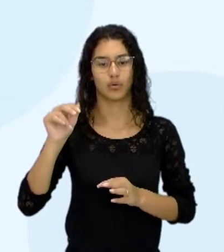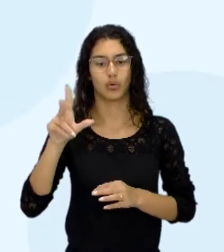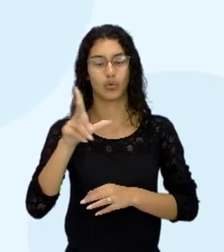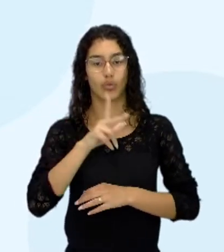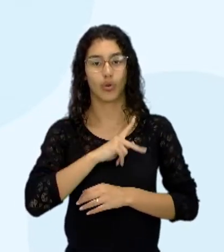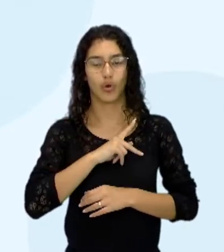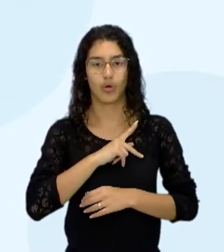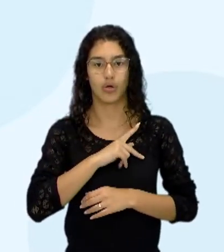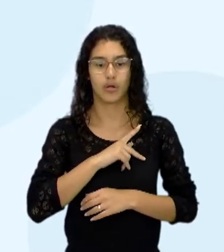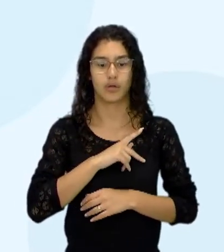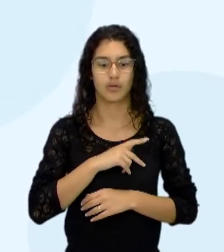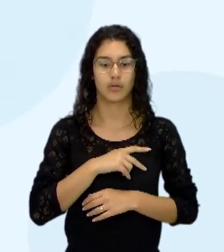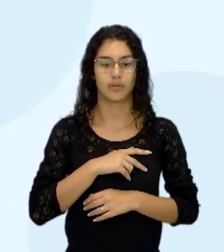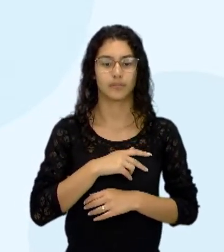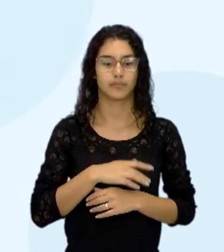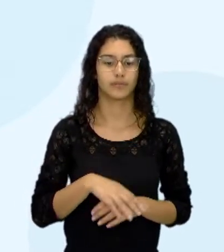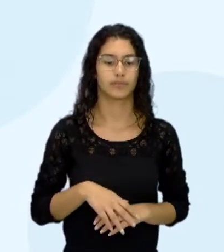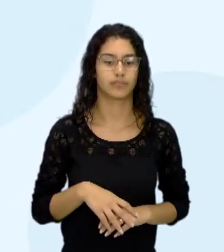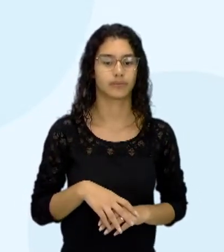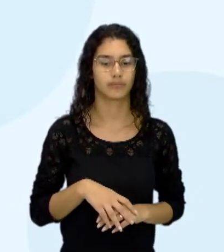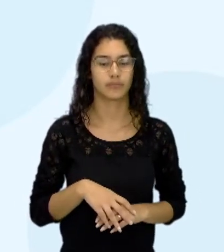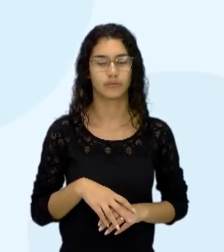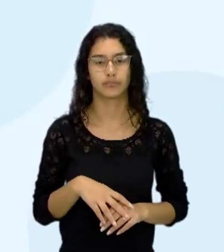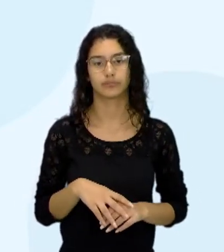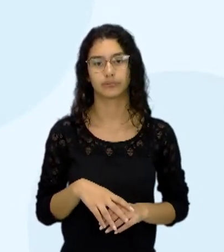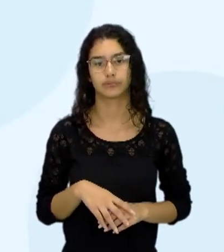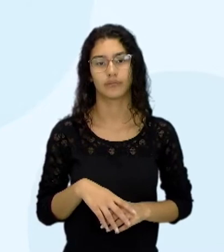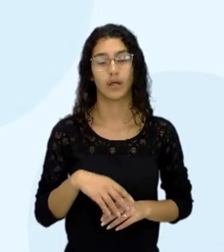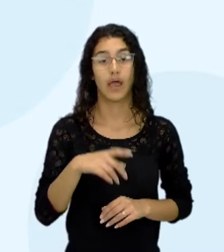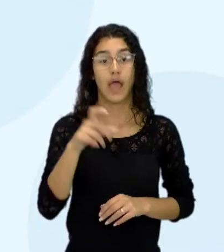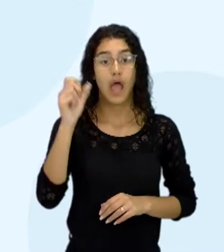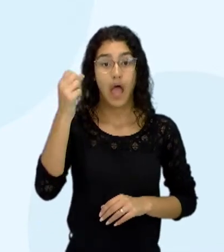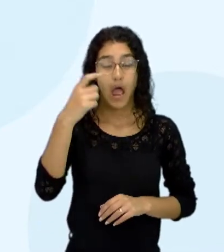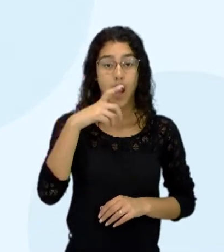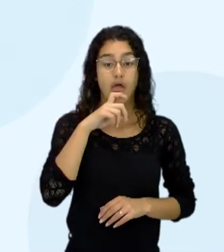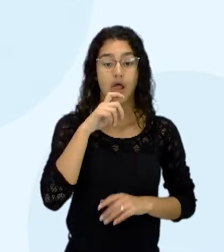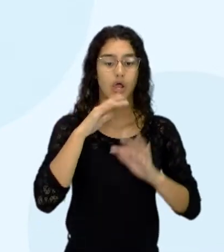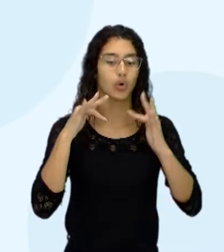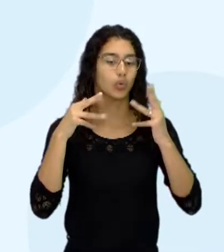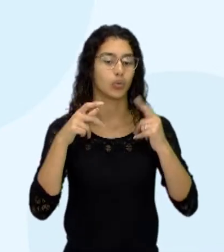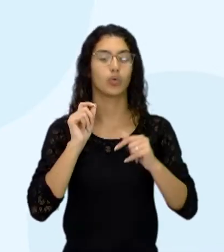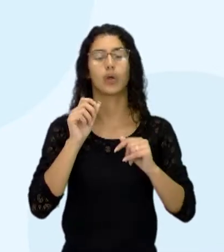gente, ar-condicionado é tudo. O que a gente pode imaginar dessa imagem?